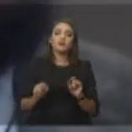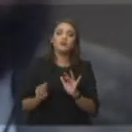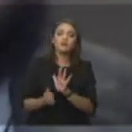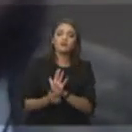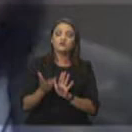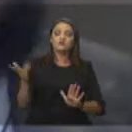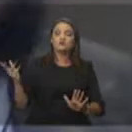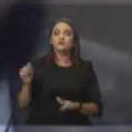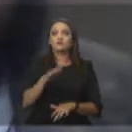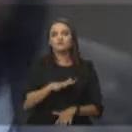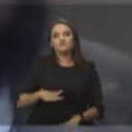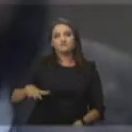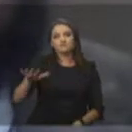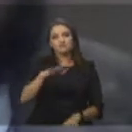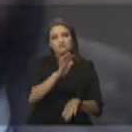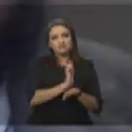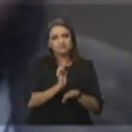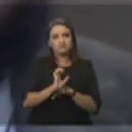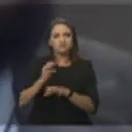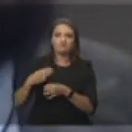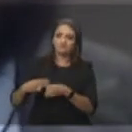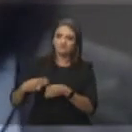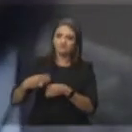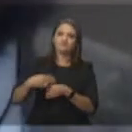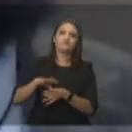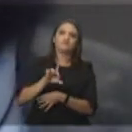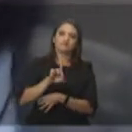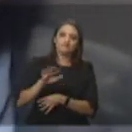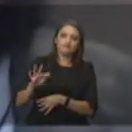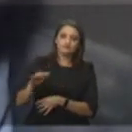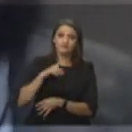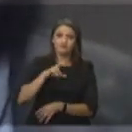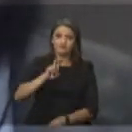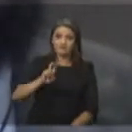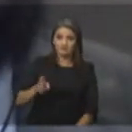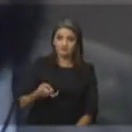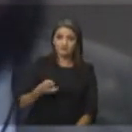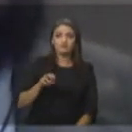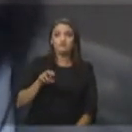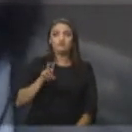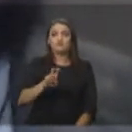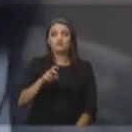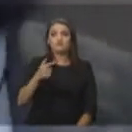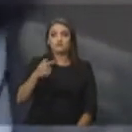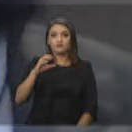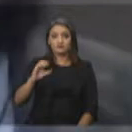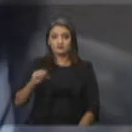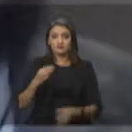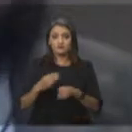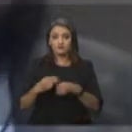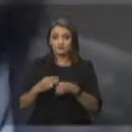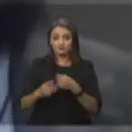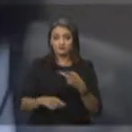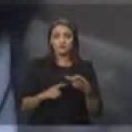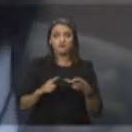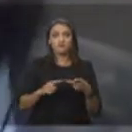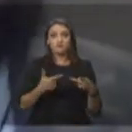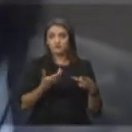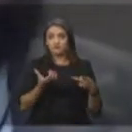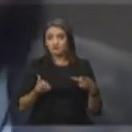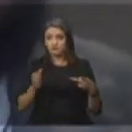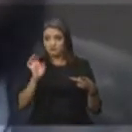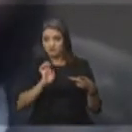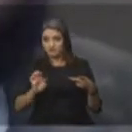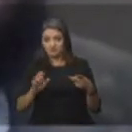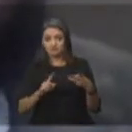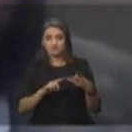diversos âmbitos federativos do Estado brasileiro, que temos aí 5.570 municípios, 26 estados, um